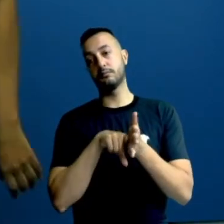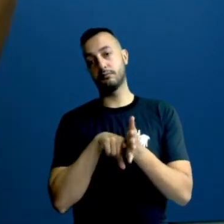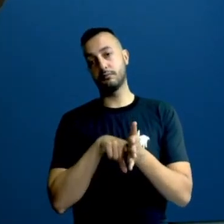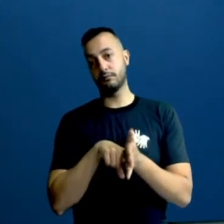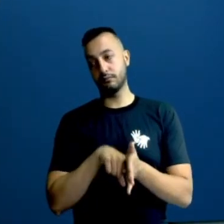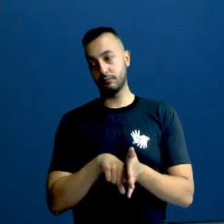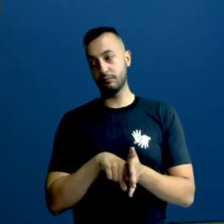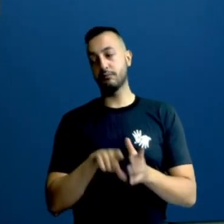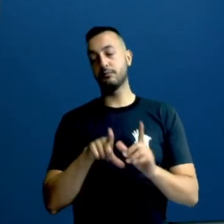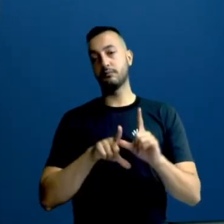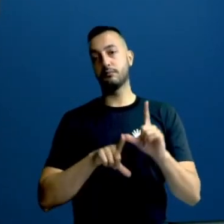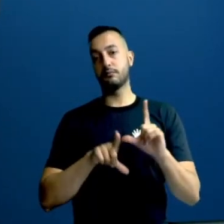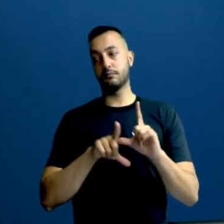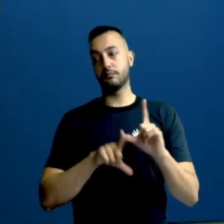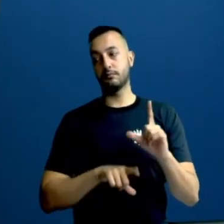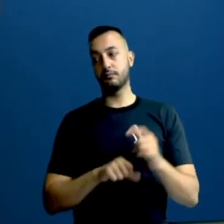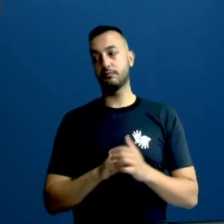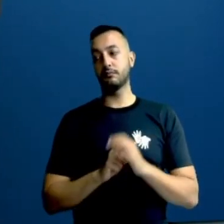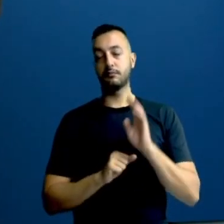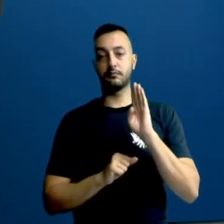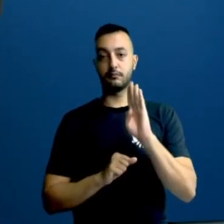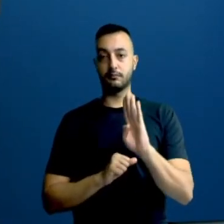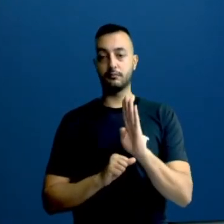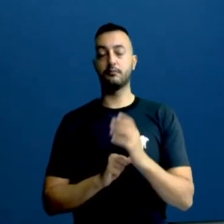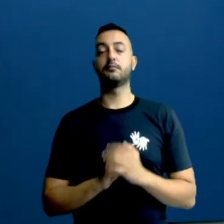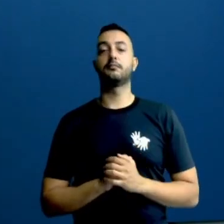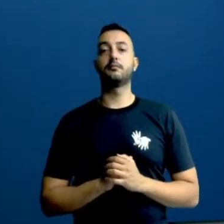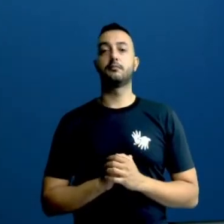o gráfico da letra B.